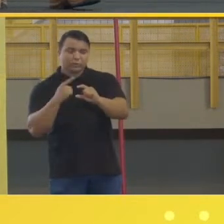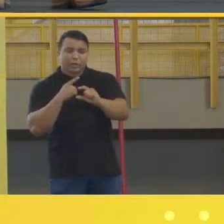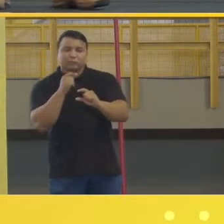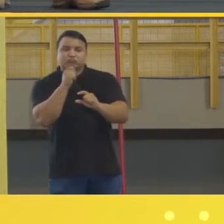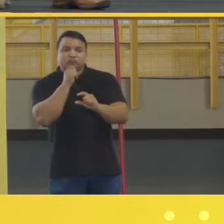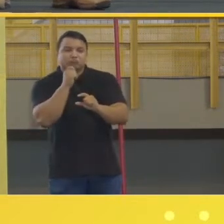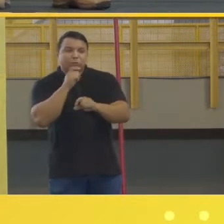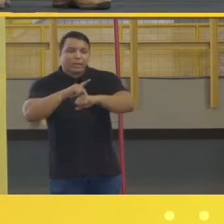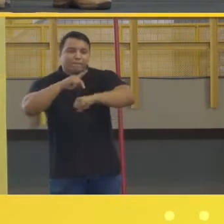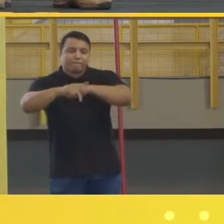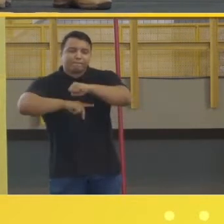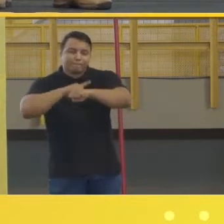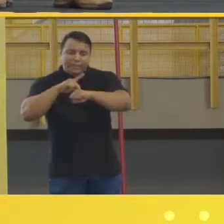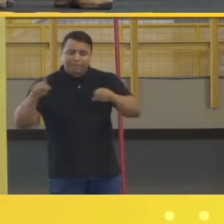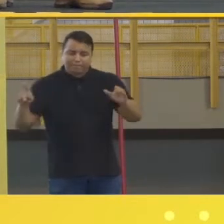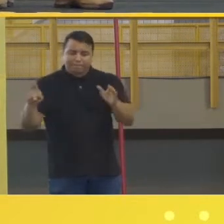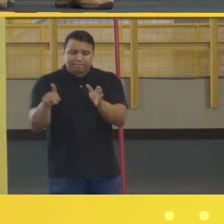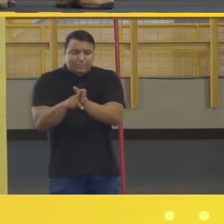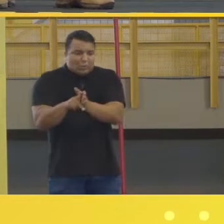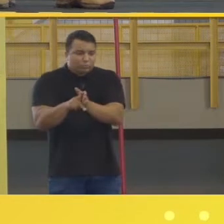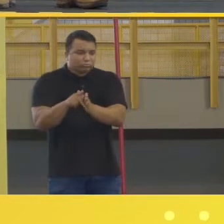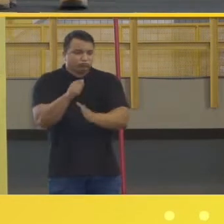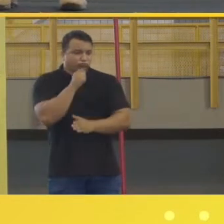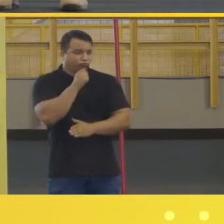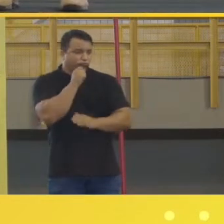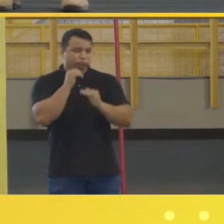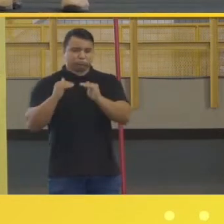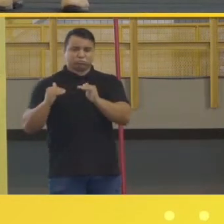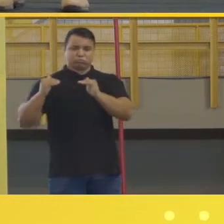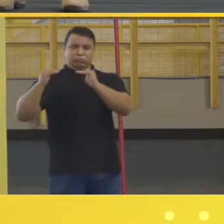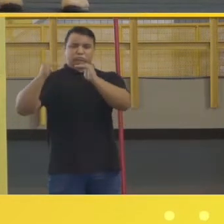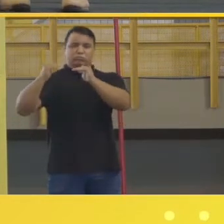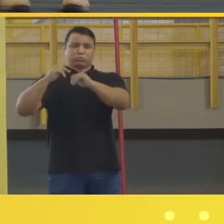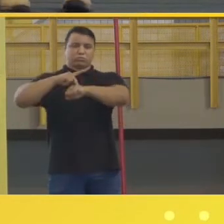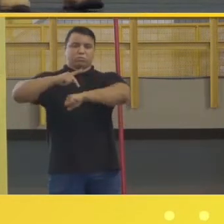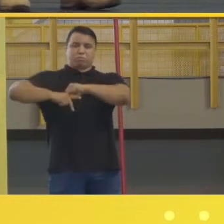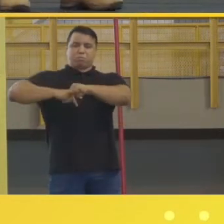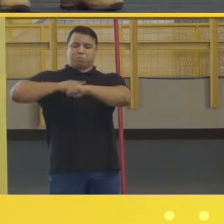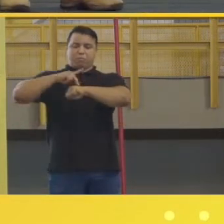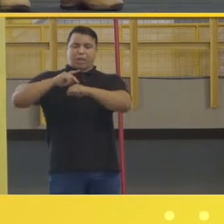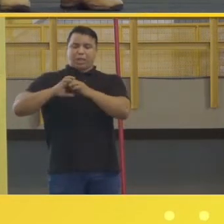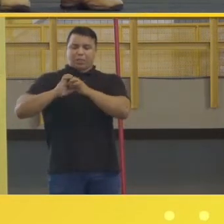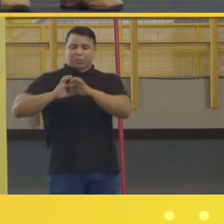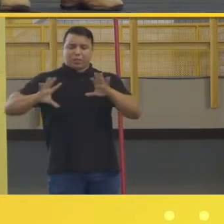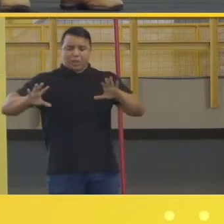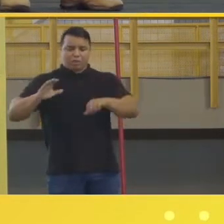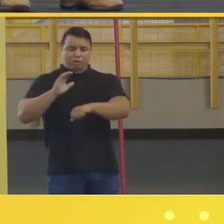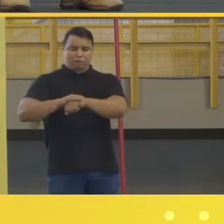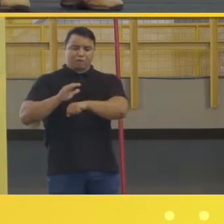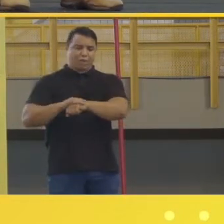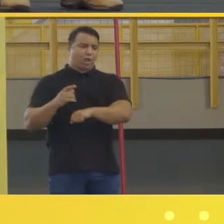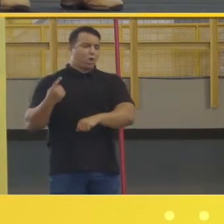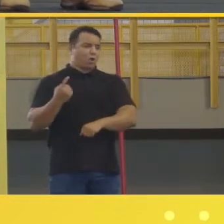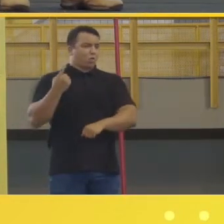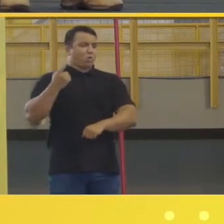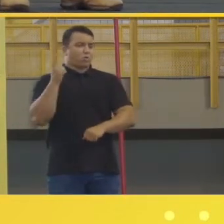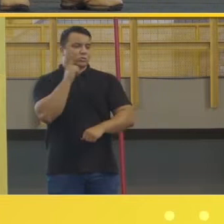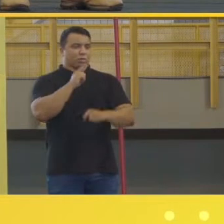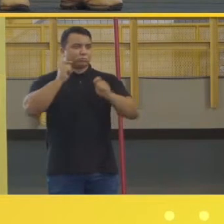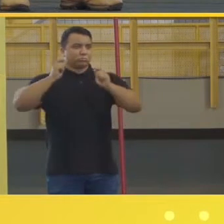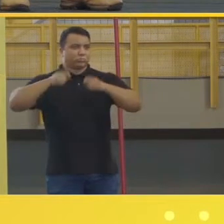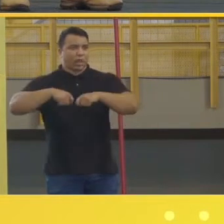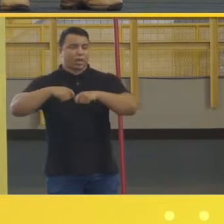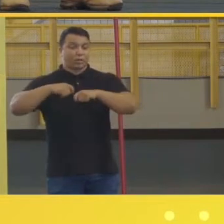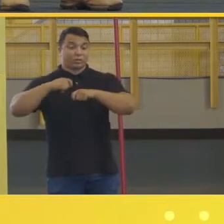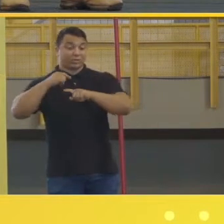era o Brasil-Estado, o Brasil soberano, o país independente, autônomo que nós passaríamos a